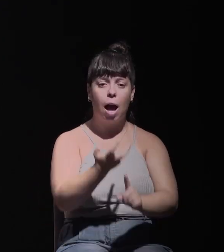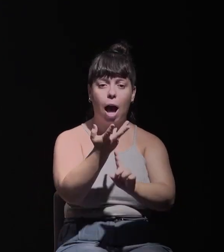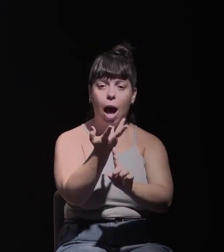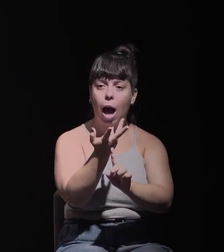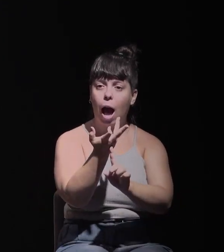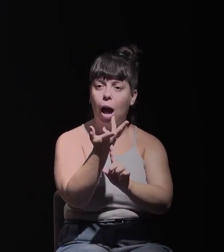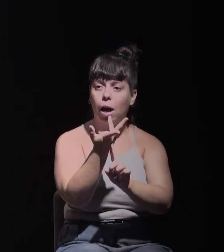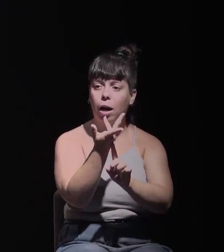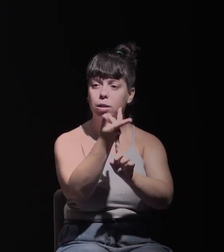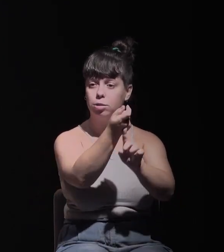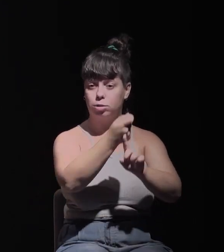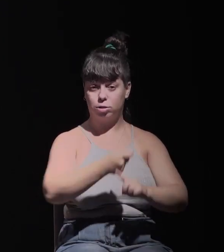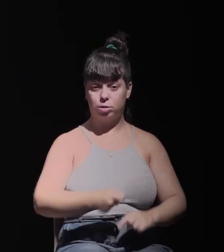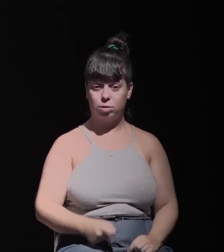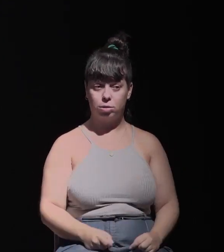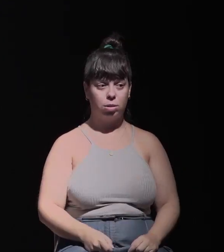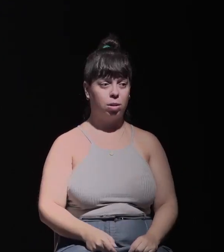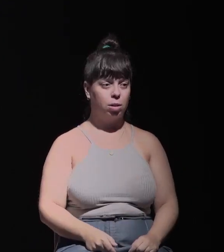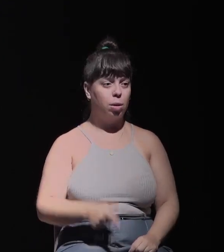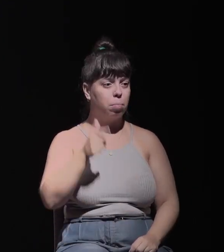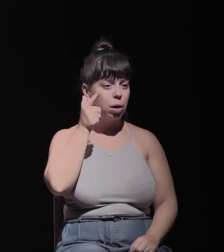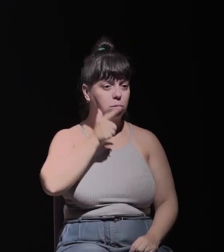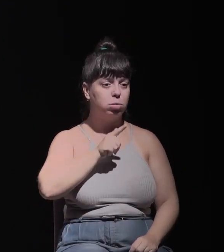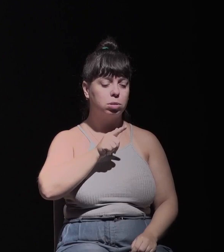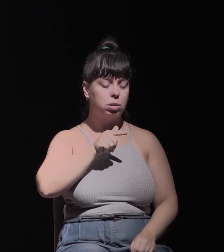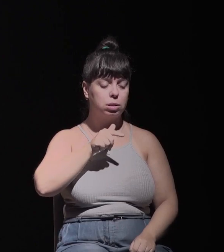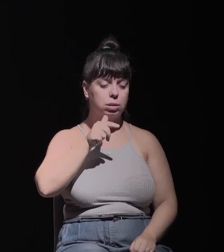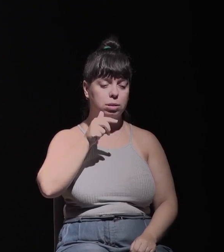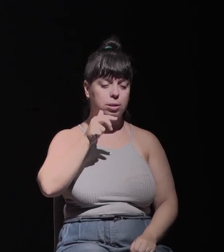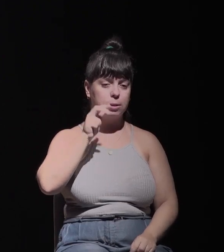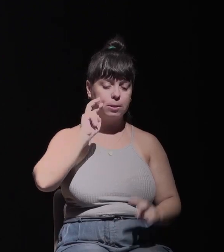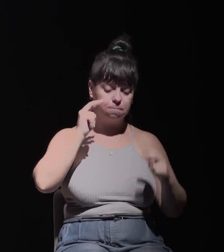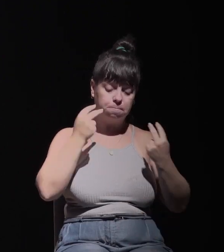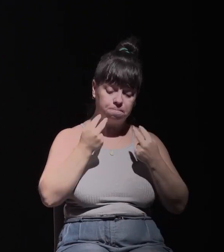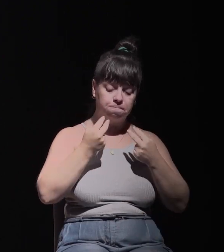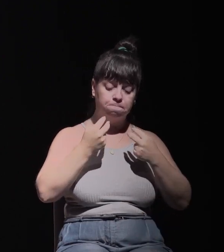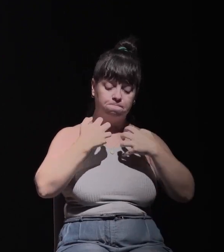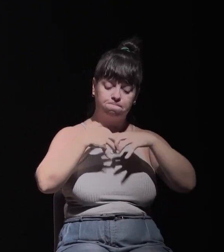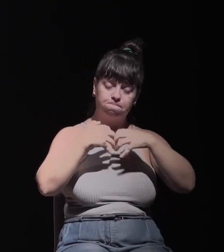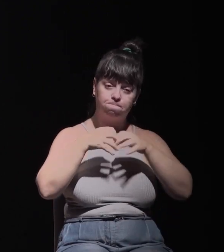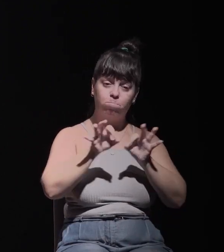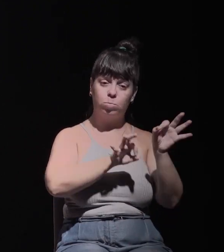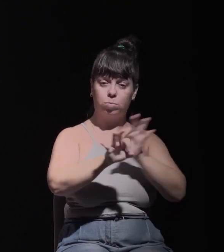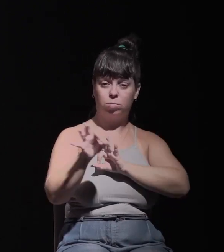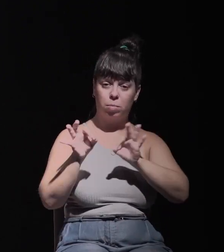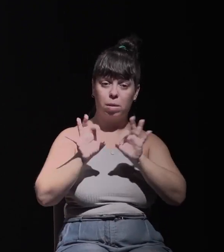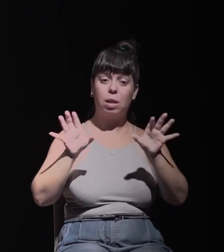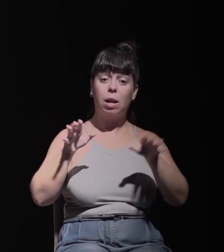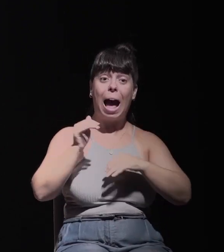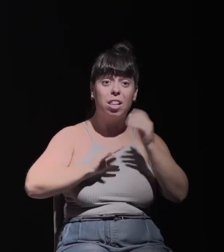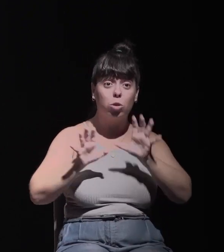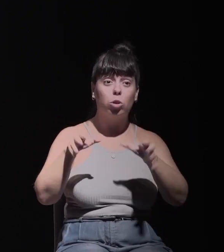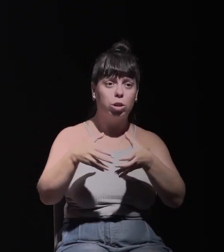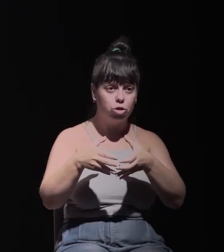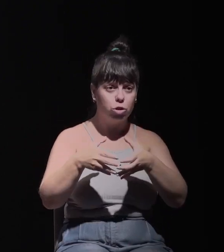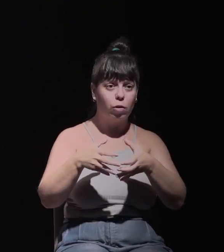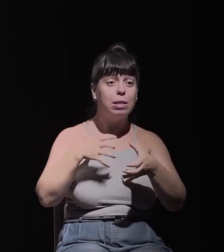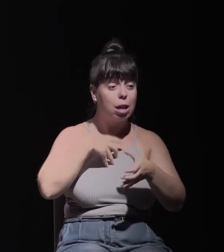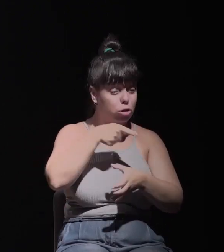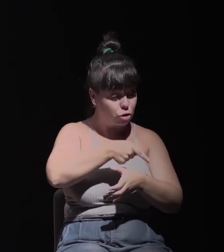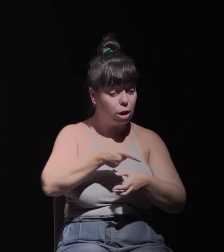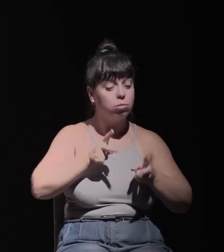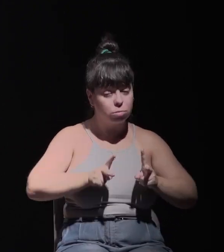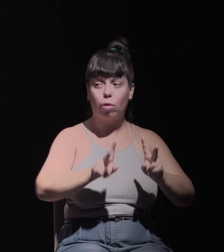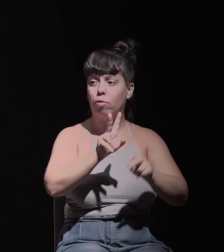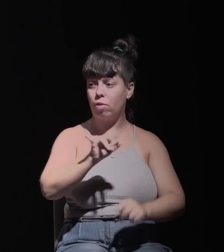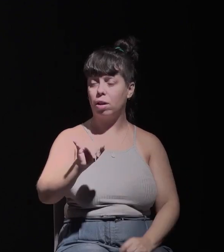arte, para uma autoelaboração que seja saudável e que vise a ação coletiva, vamos continuar assim por muito tempo. Eu estou